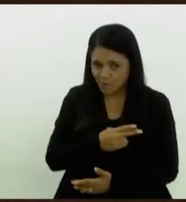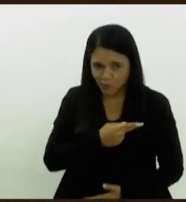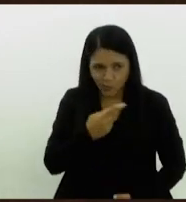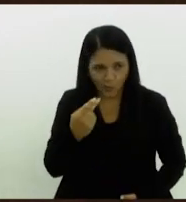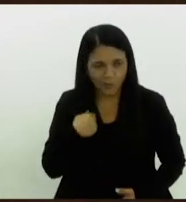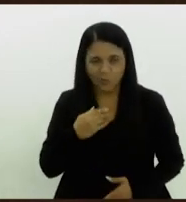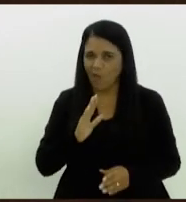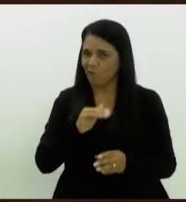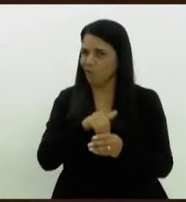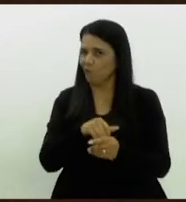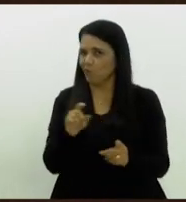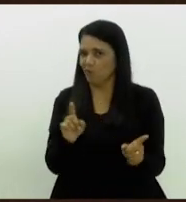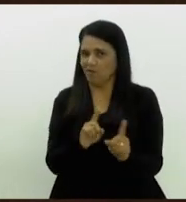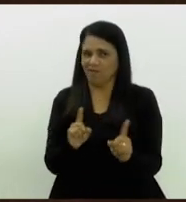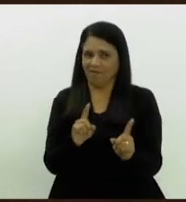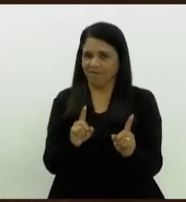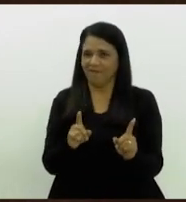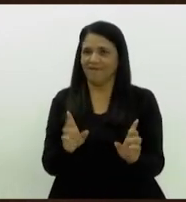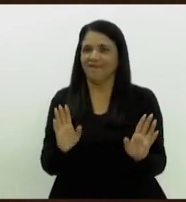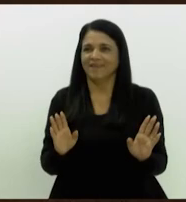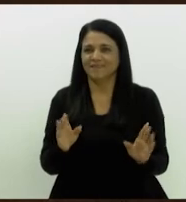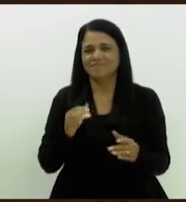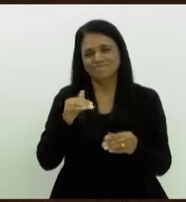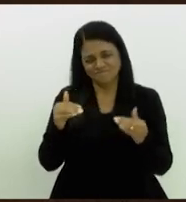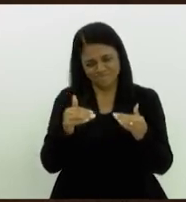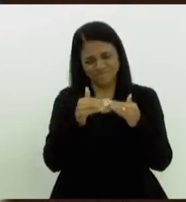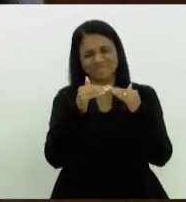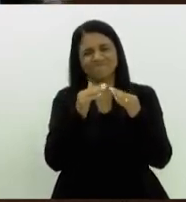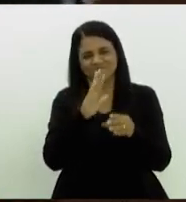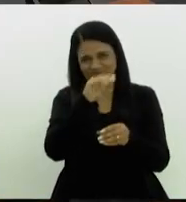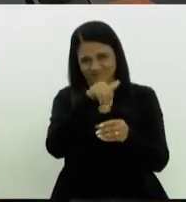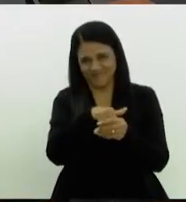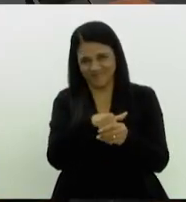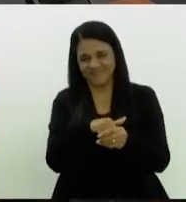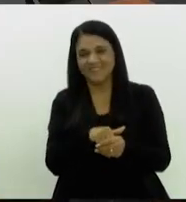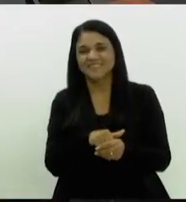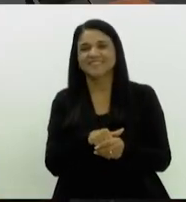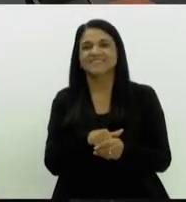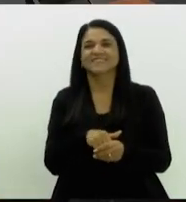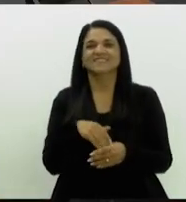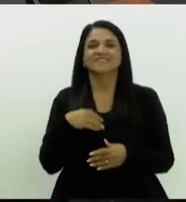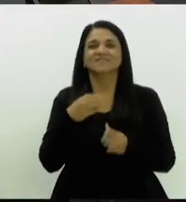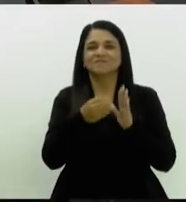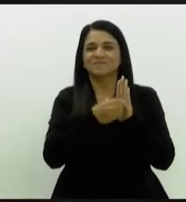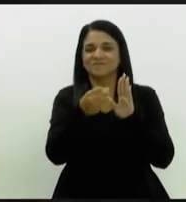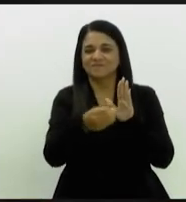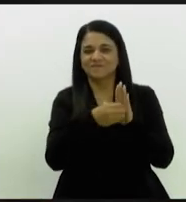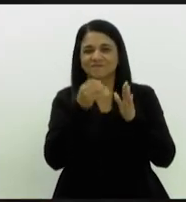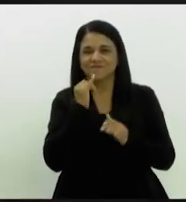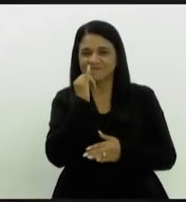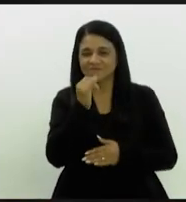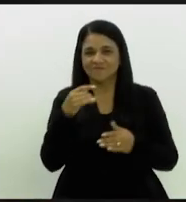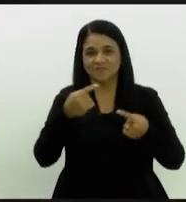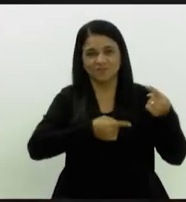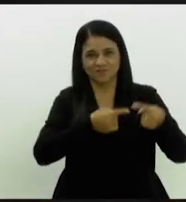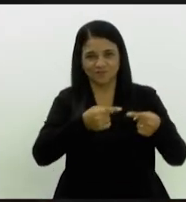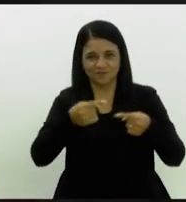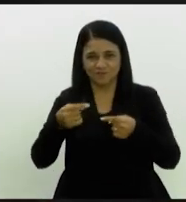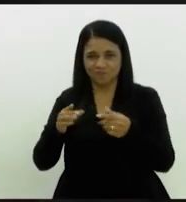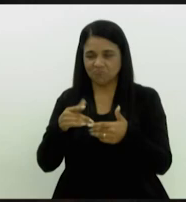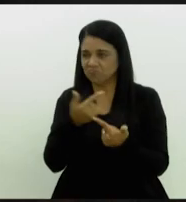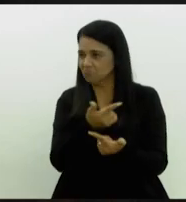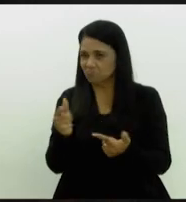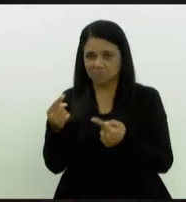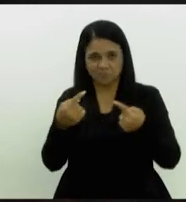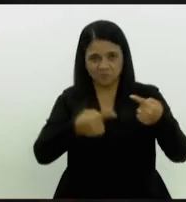ia votar para ajudar a senhora. Estou brincando. Favorável, presidente. Com os pareceres emitidos em discussão. Não havendo quem